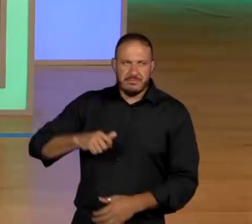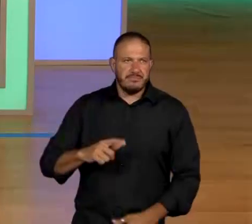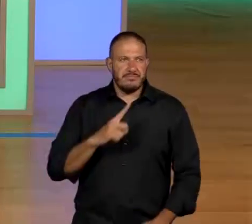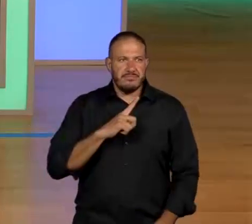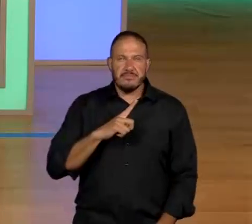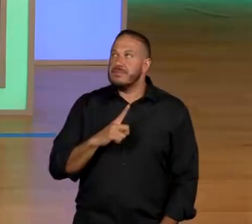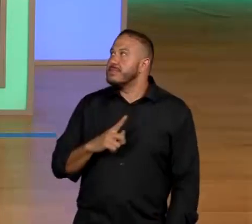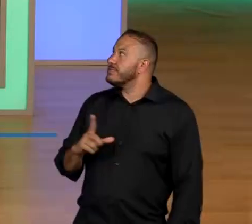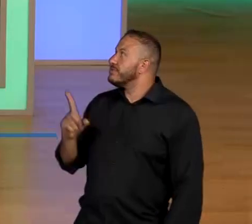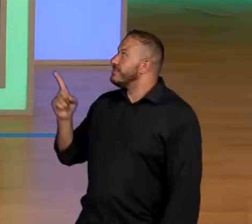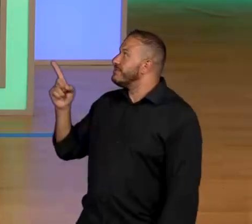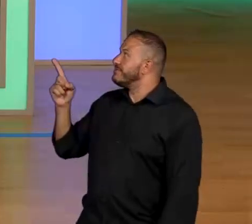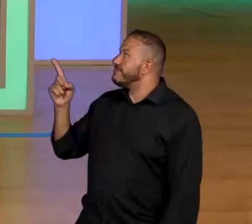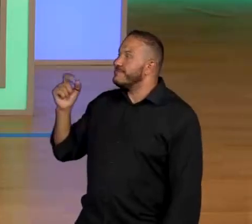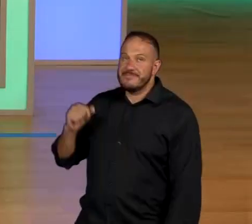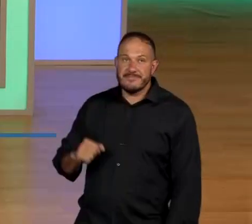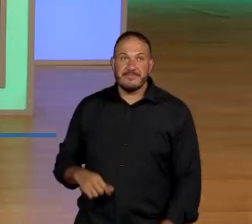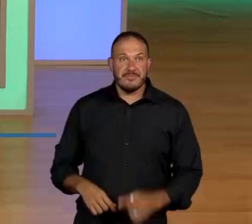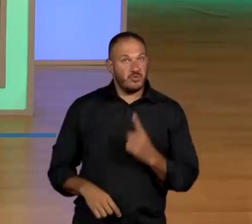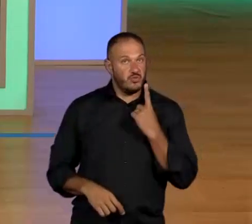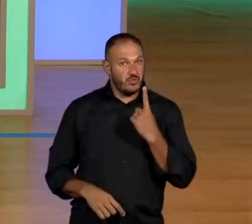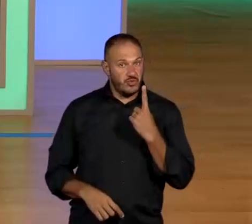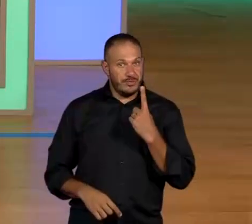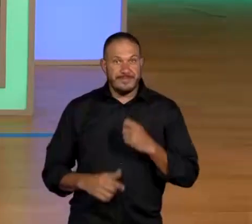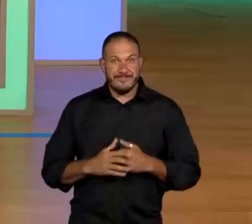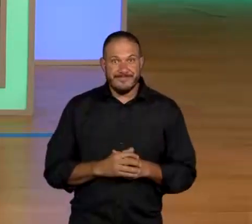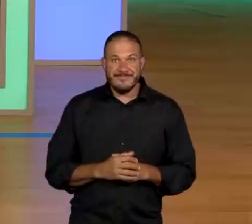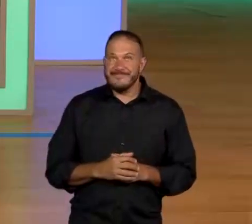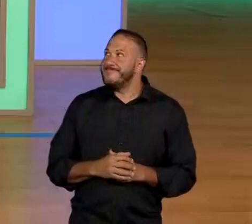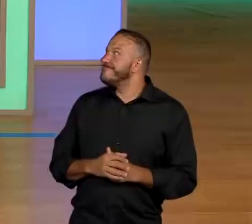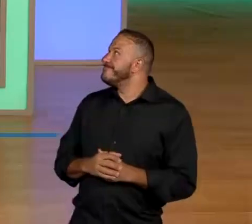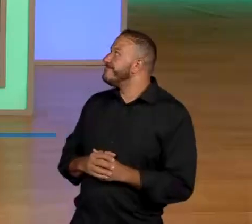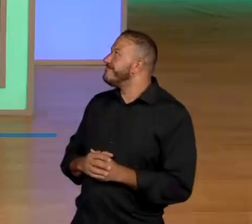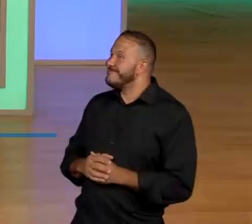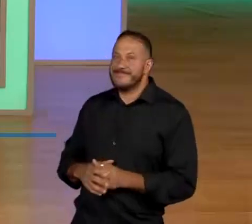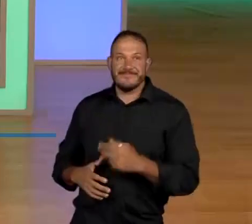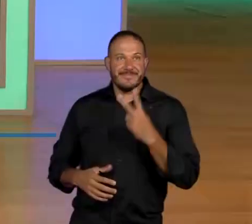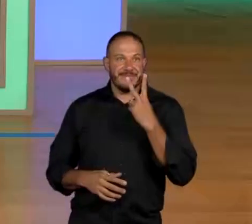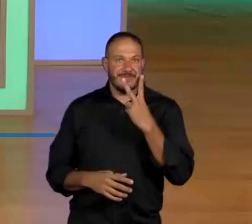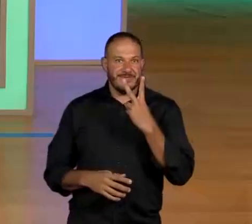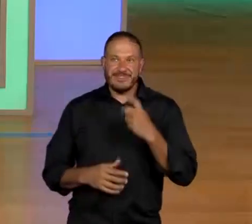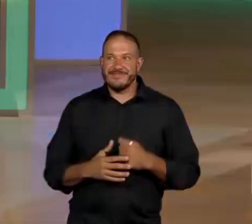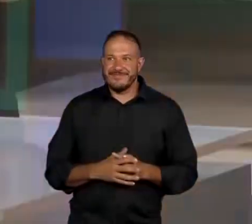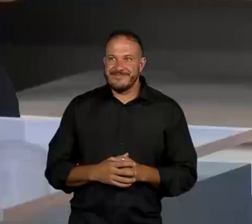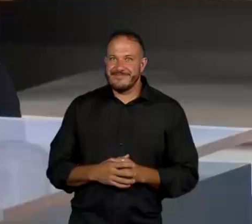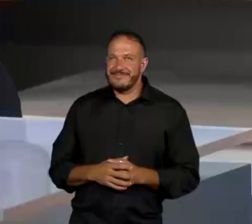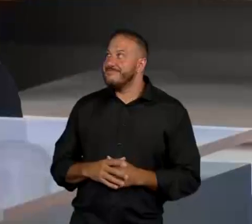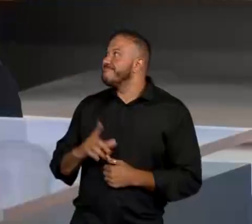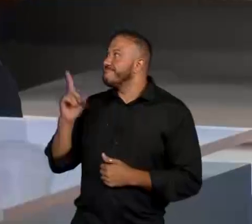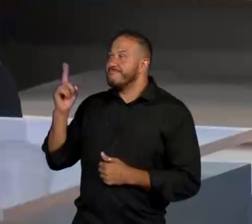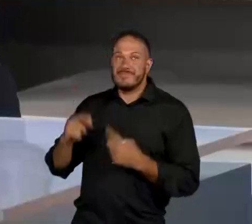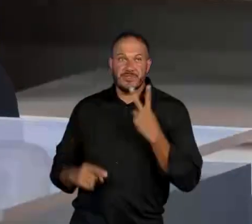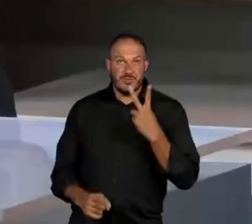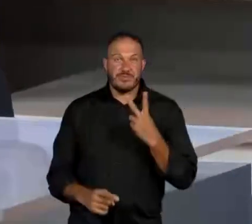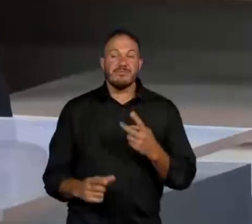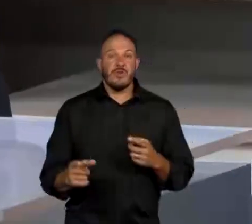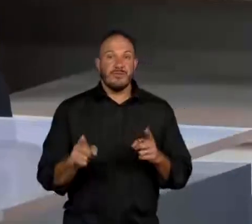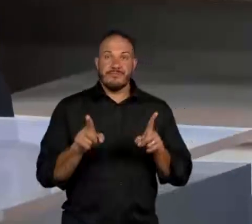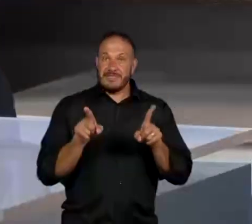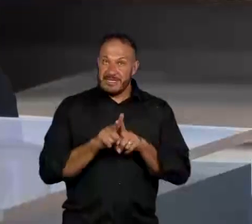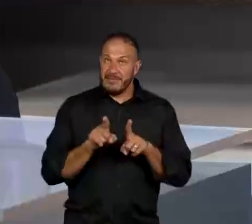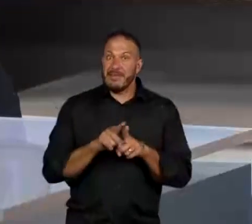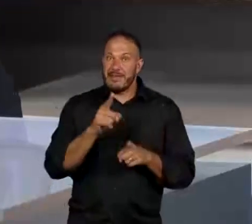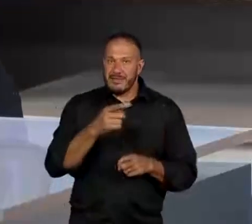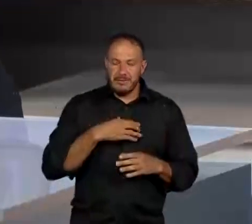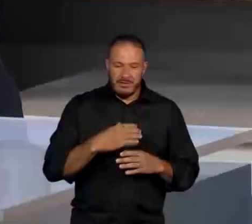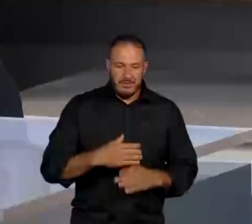aqui, ó. Deixa eu tirar. 1 e 2. Pronto, preciso de 2. Tem